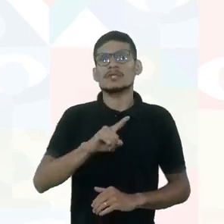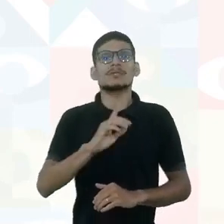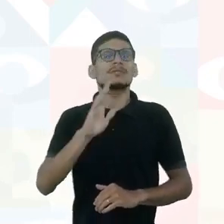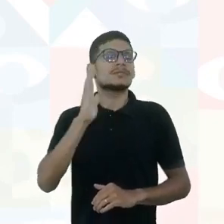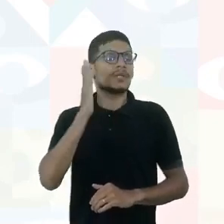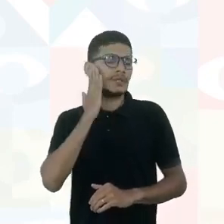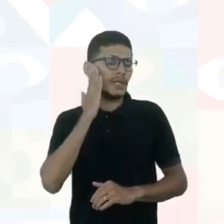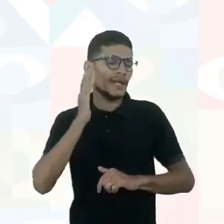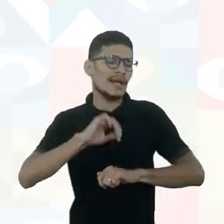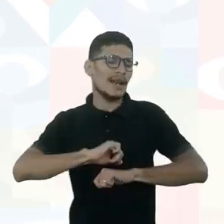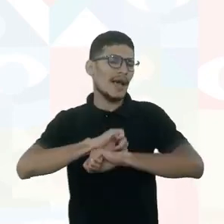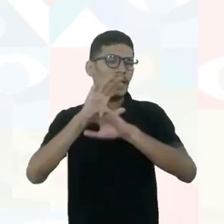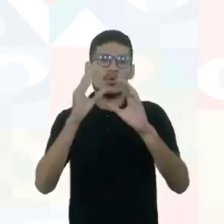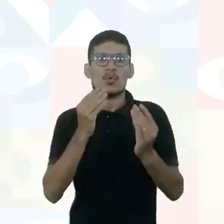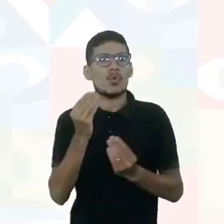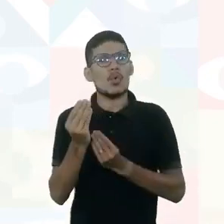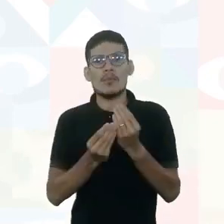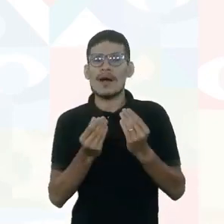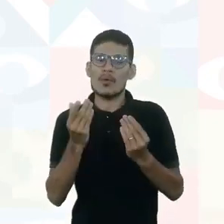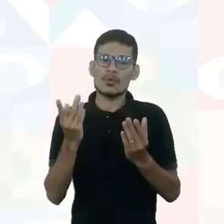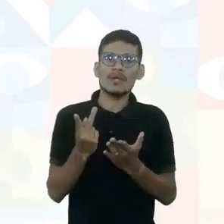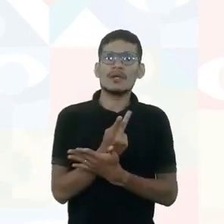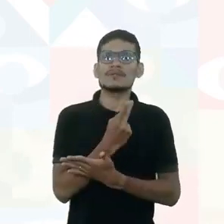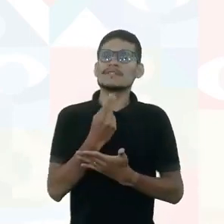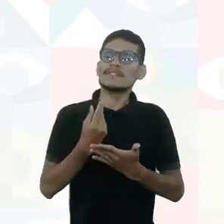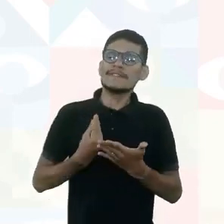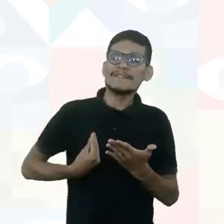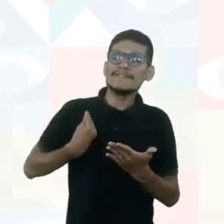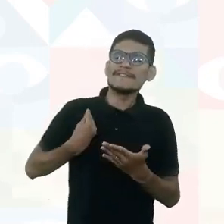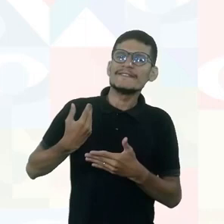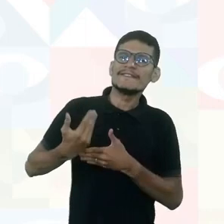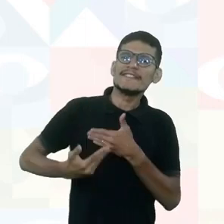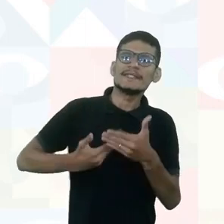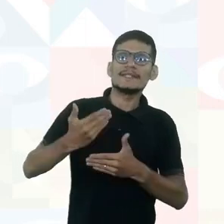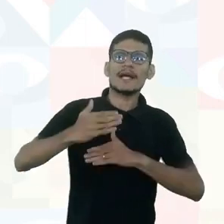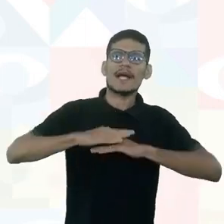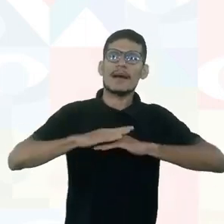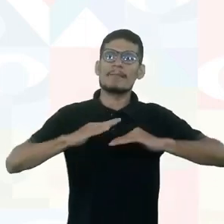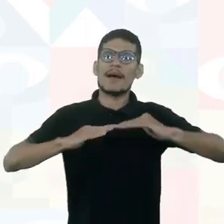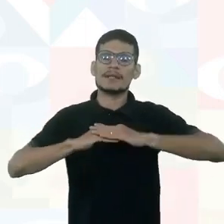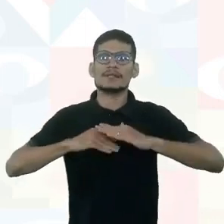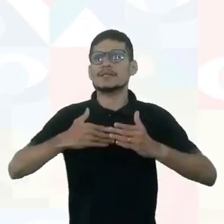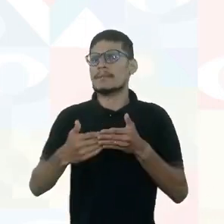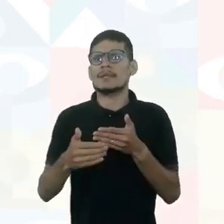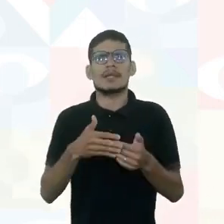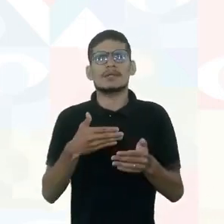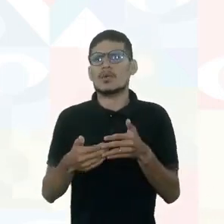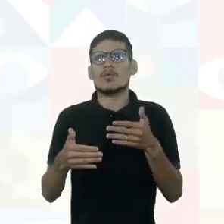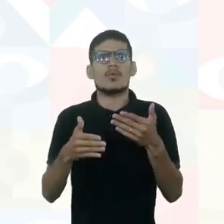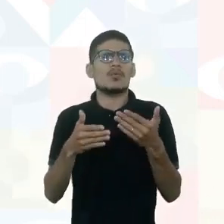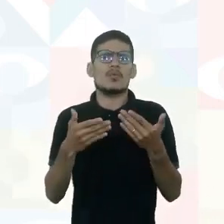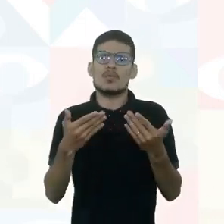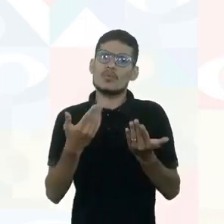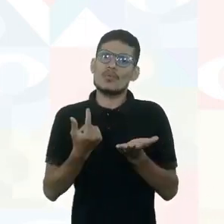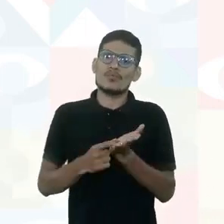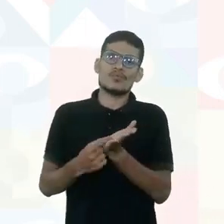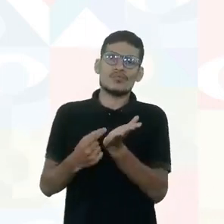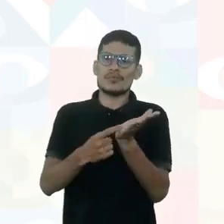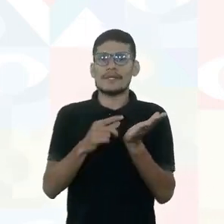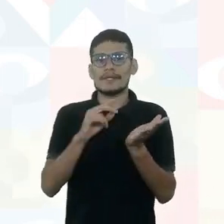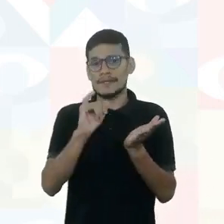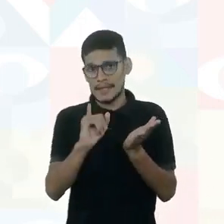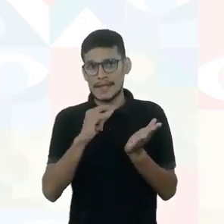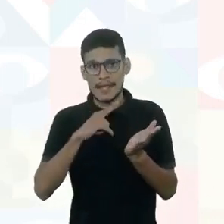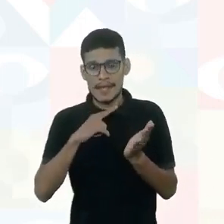como funciona uma camada para a vida. Então, independente do software que você estiver utilizando, se ele trabalhar com